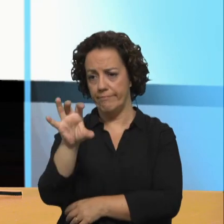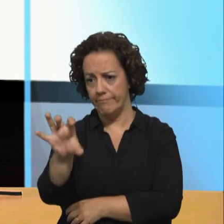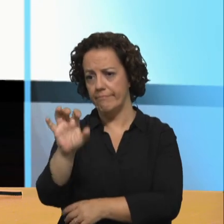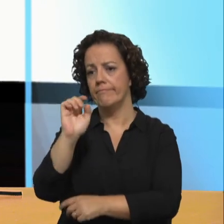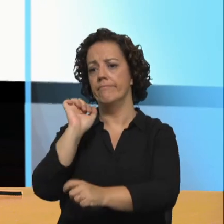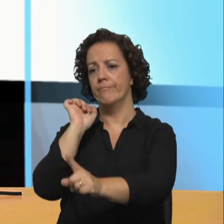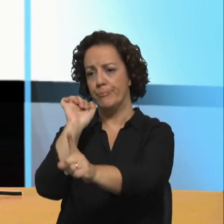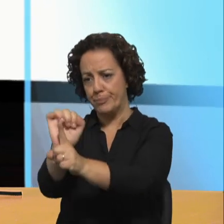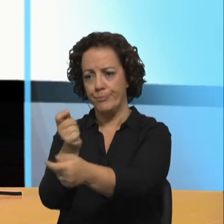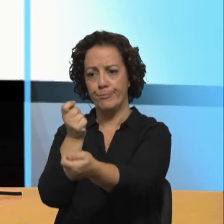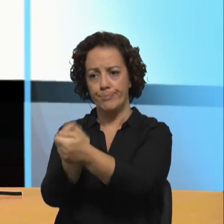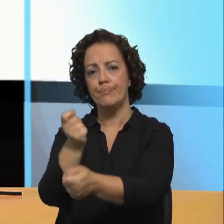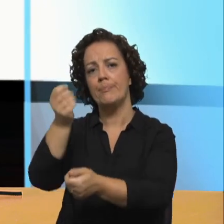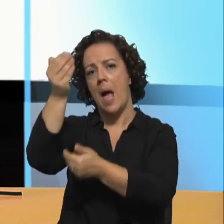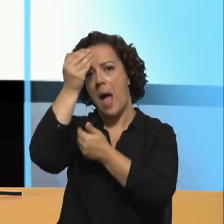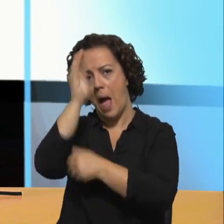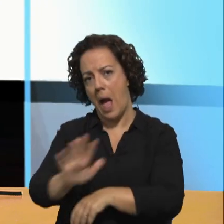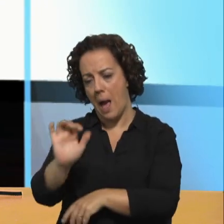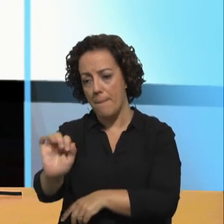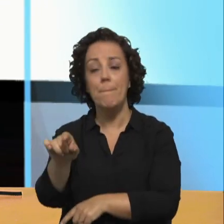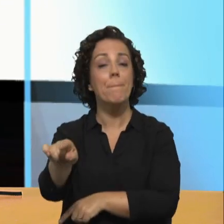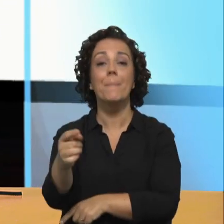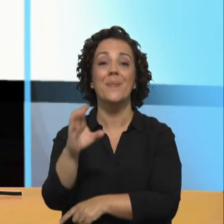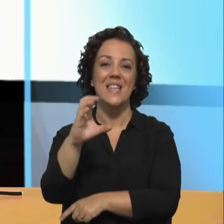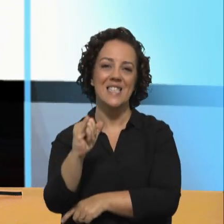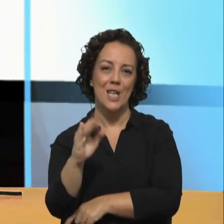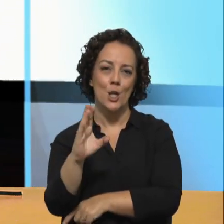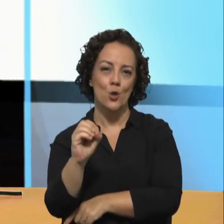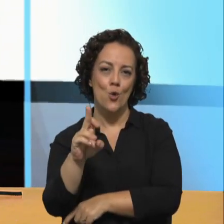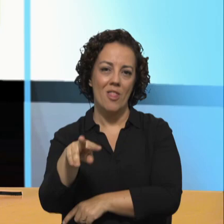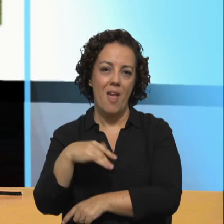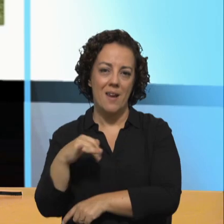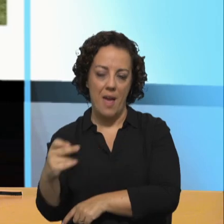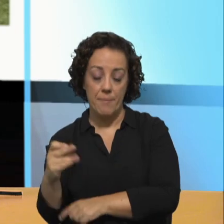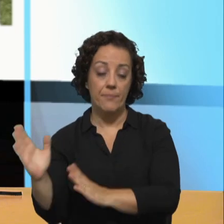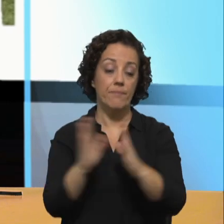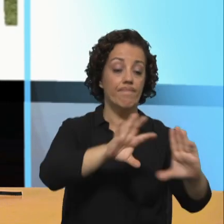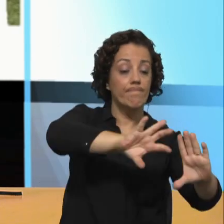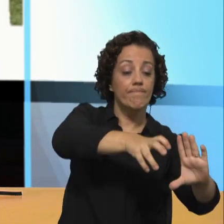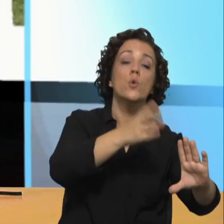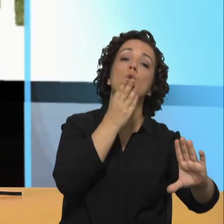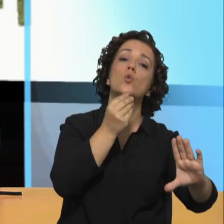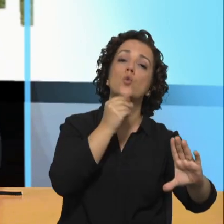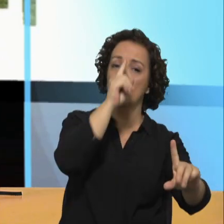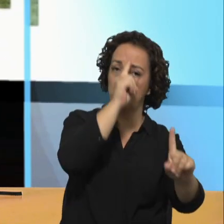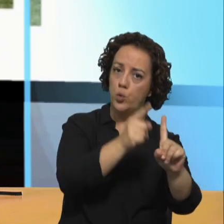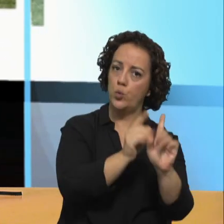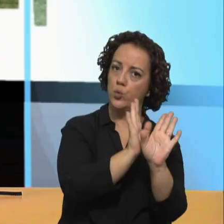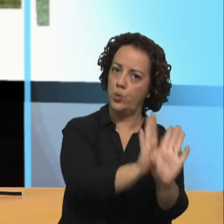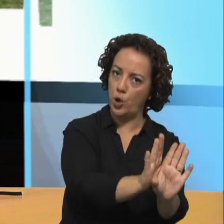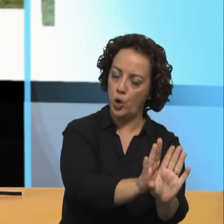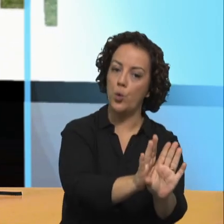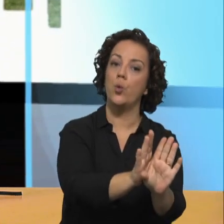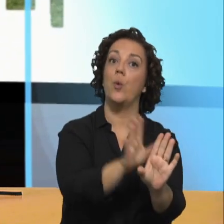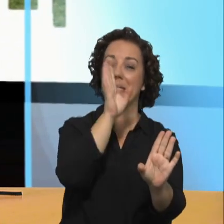aquilo que ainda hoje nós chamamos a Cisjordânia, e um Estado para os judeus, que é aquilo que hoje mais ou menos, ao consultarem